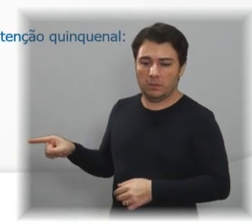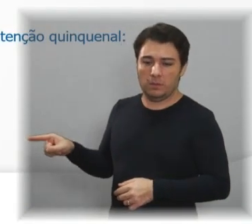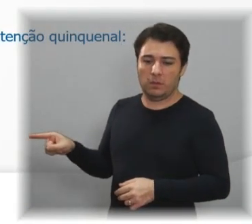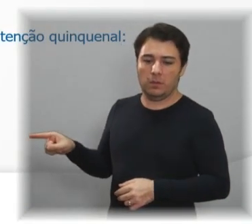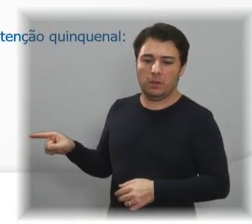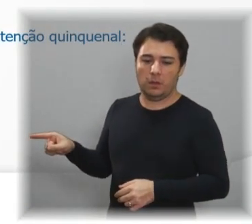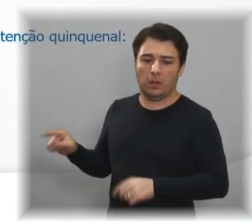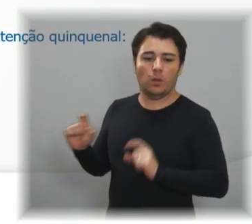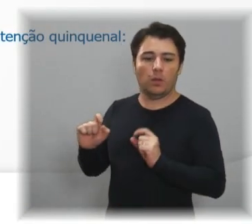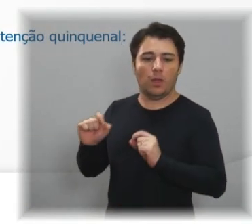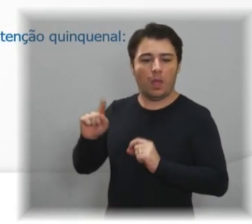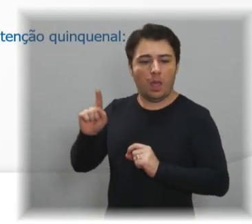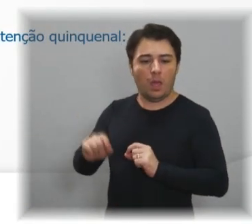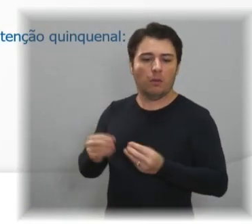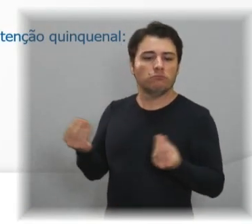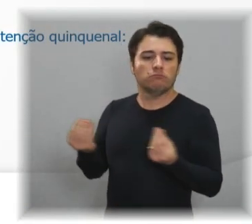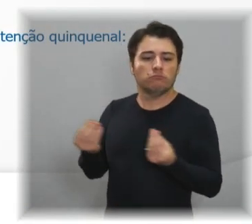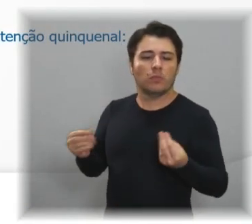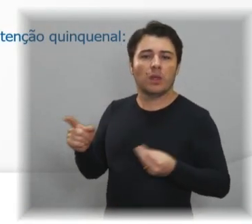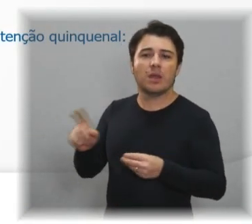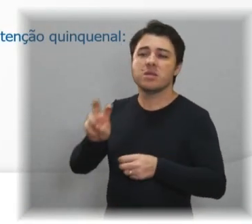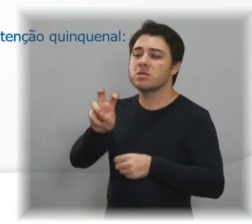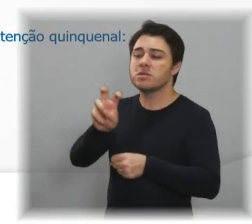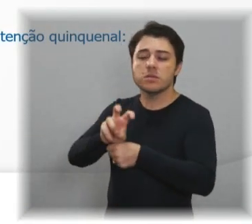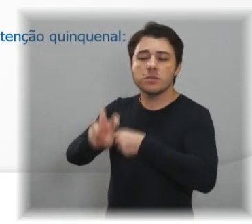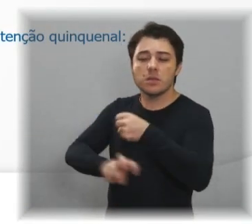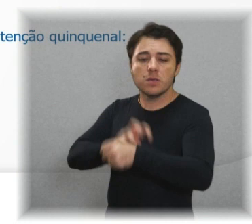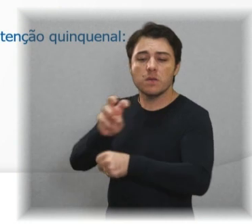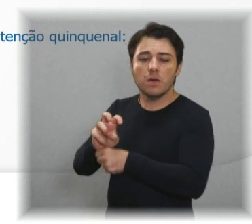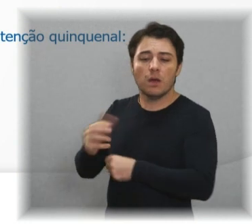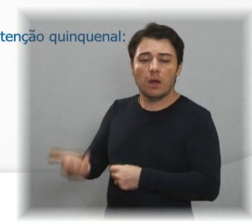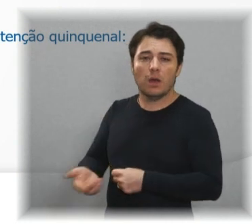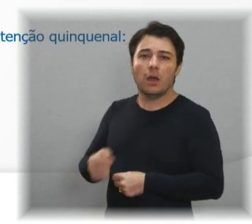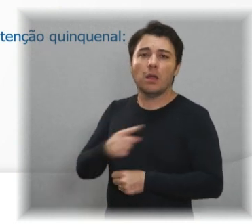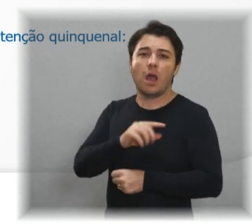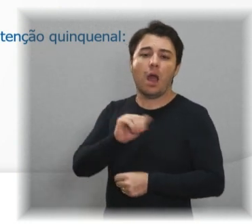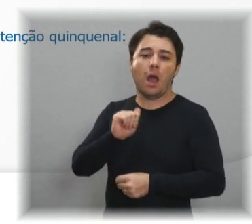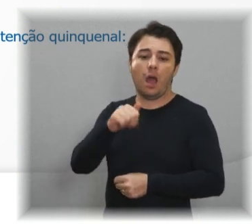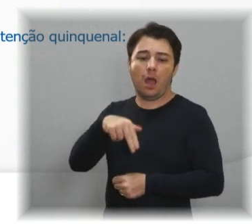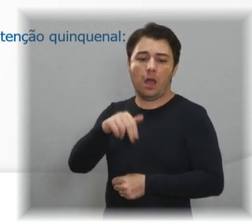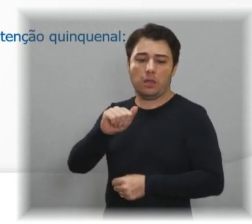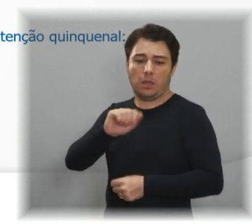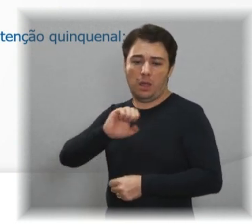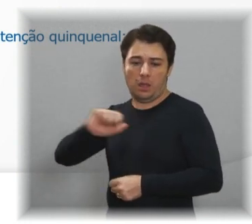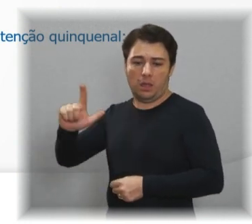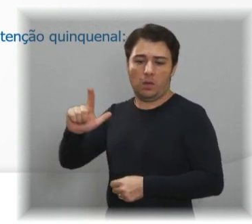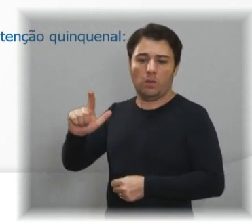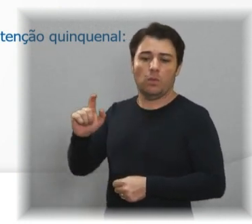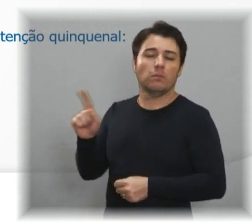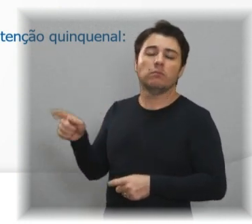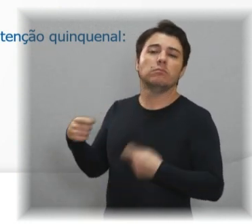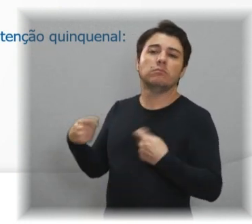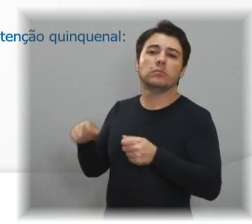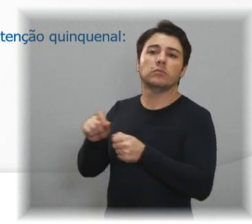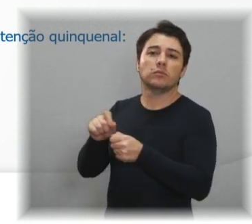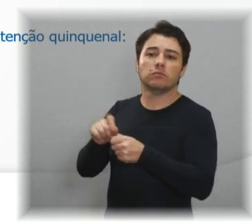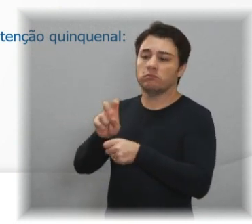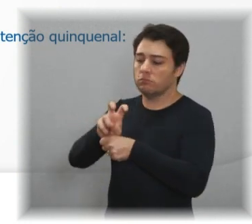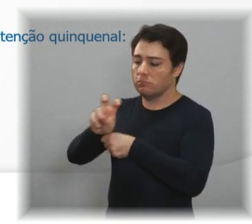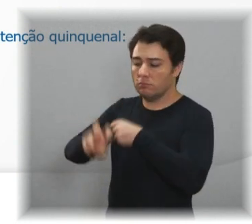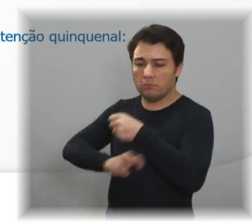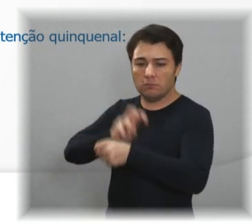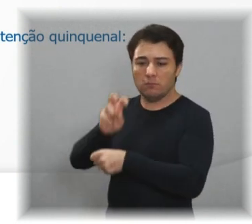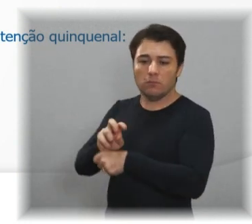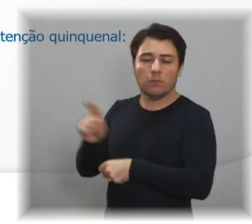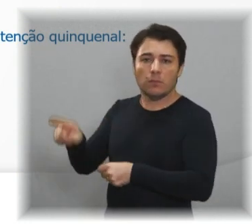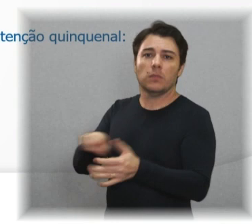são ao plano de manutenção que é a cada cinco anos pelo regulatório pela anel aí a subir dor ela tem que fazer a cada